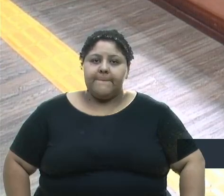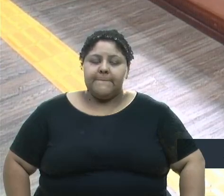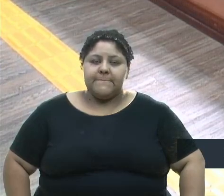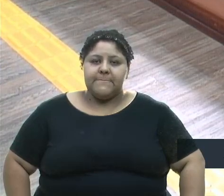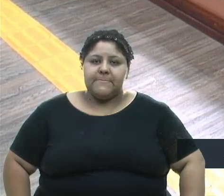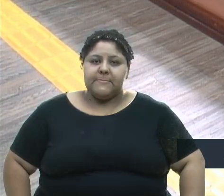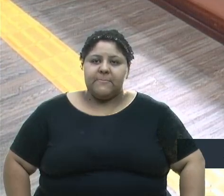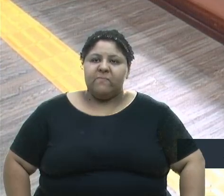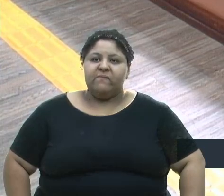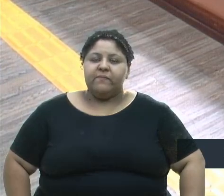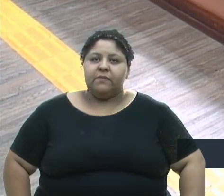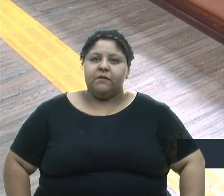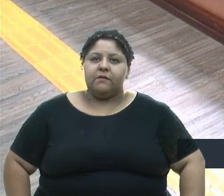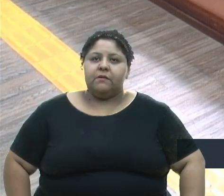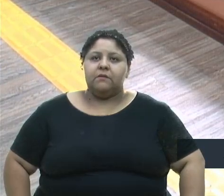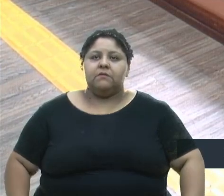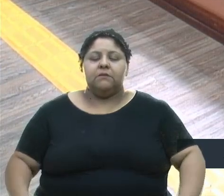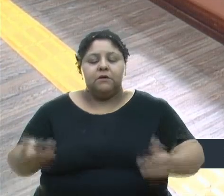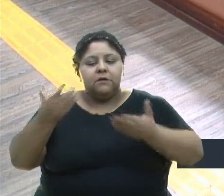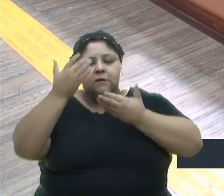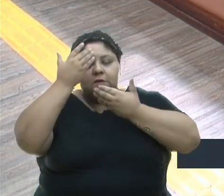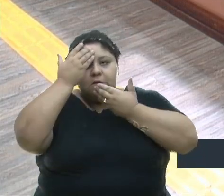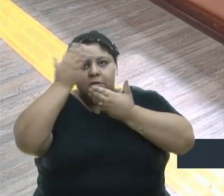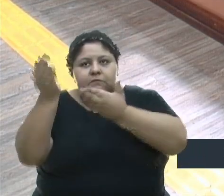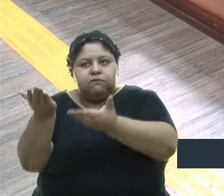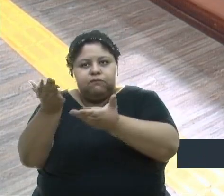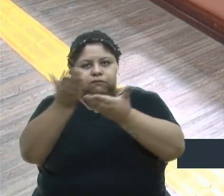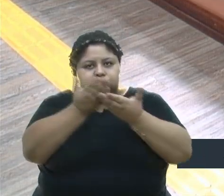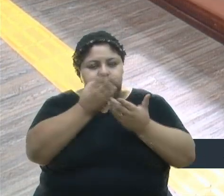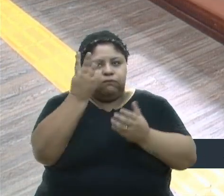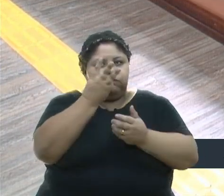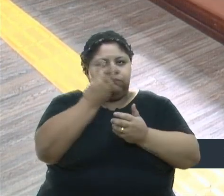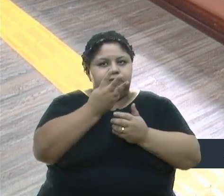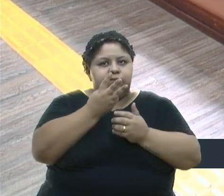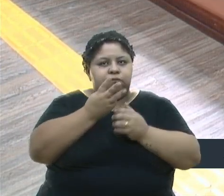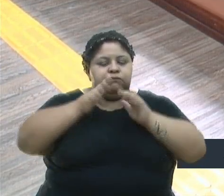Obrigado. Convite para a terceira caminhada pelo fim da violência contra...